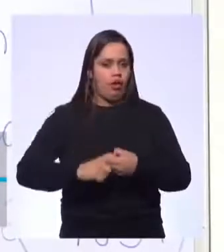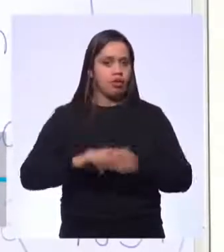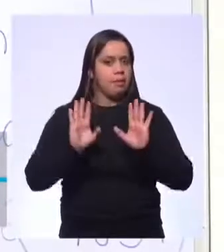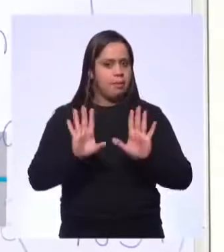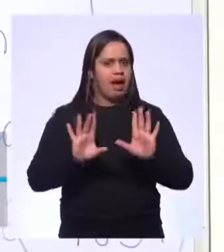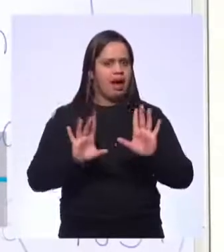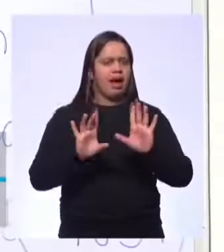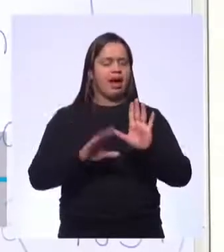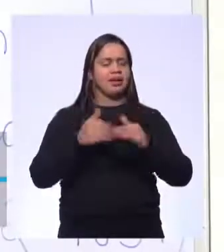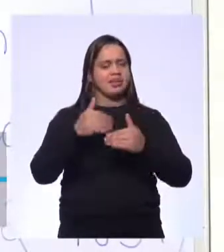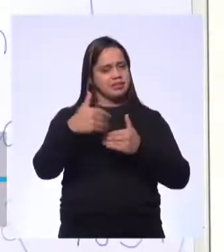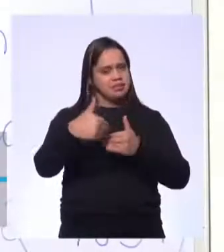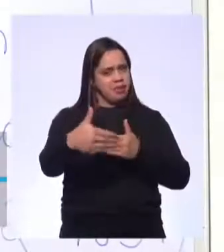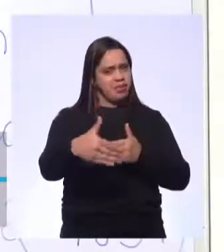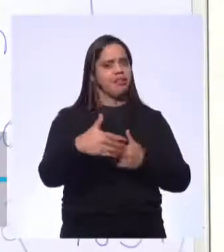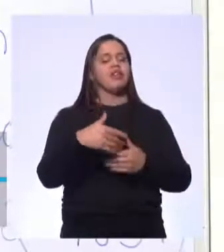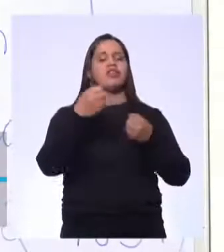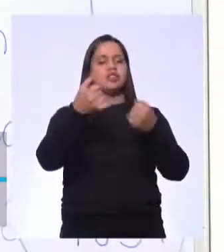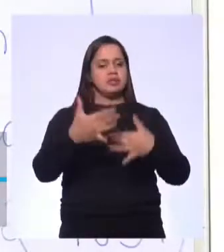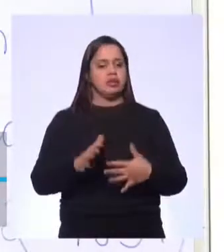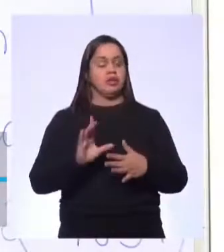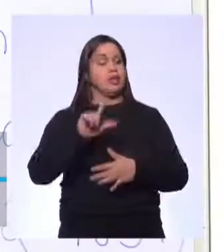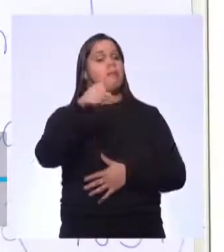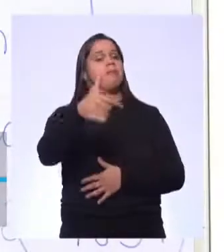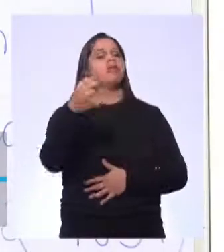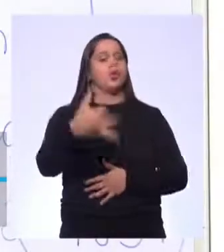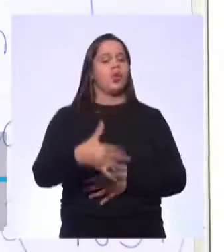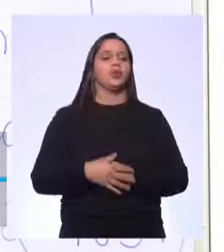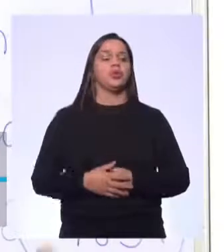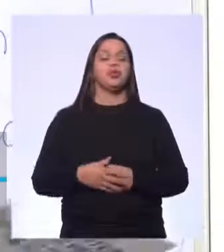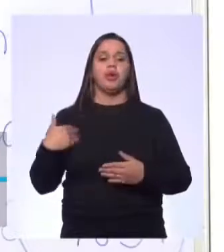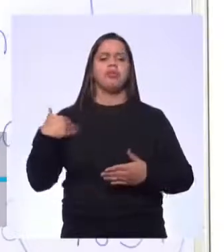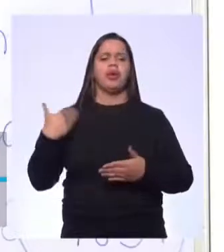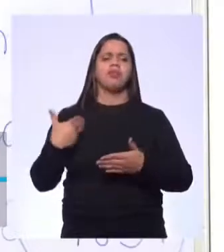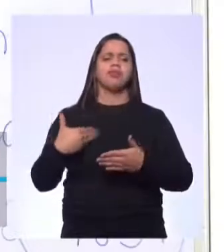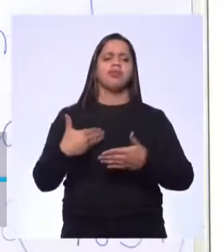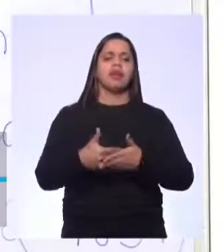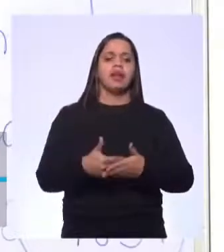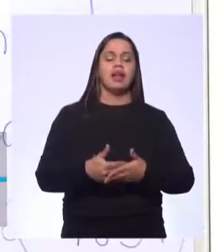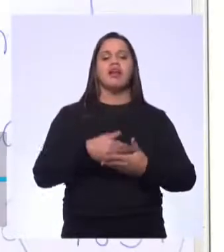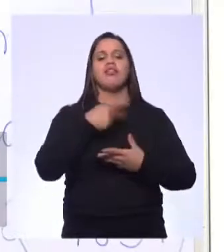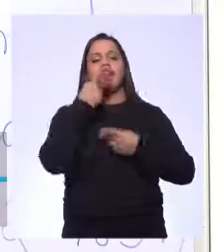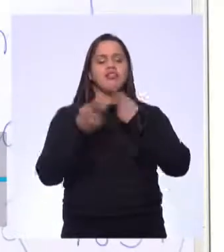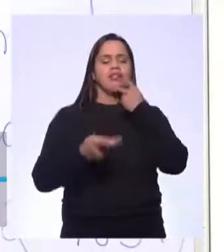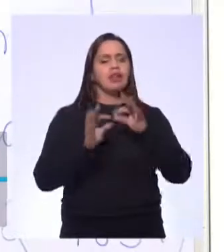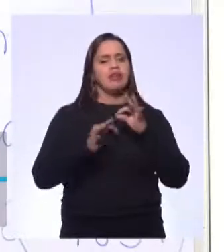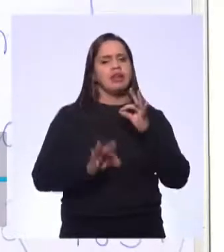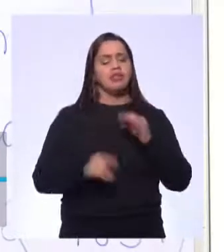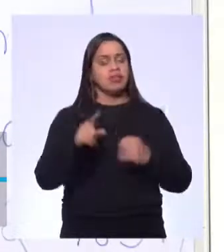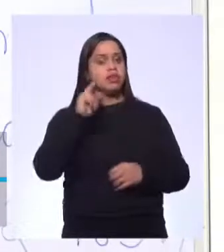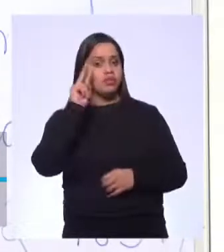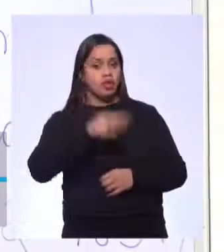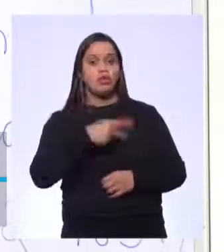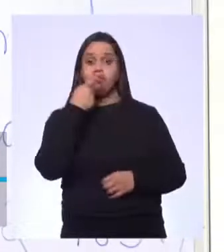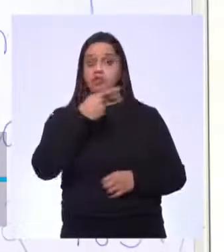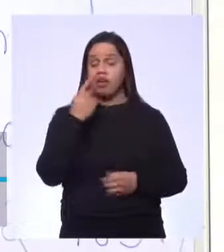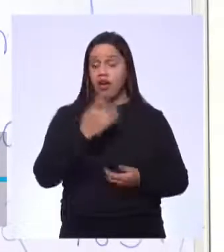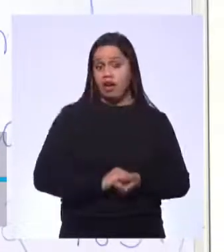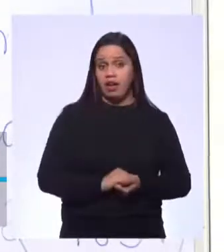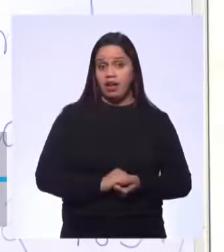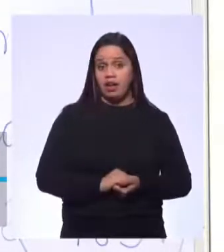que eu vou contar mais pra frente. E até agora, gente, falei. Vocês ouviram eu falar sobre